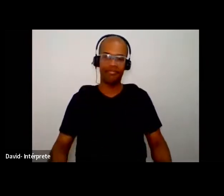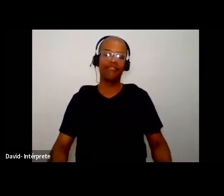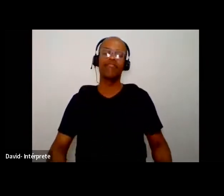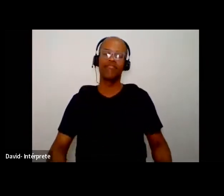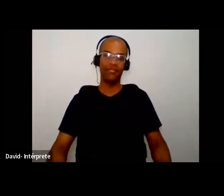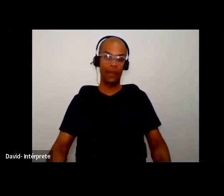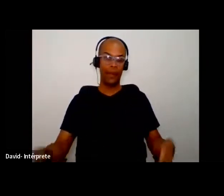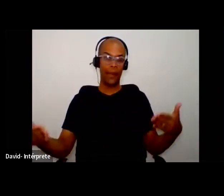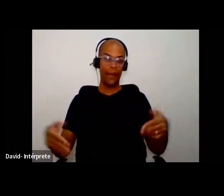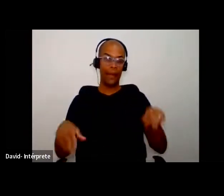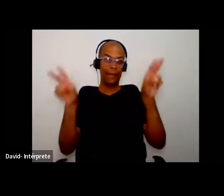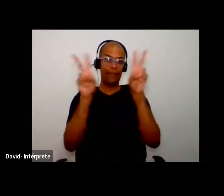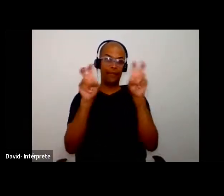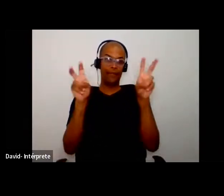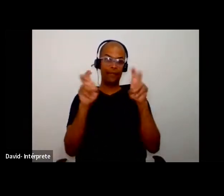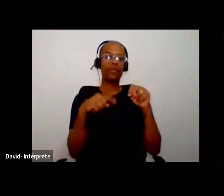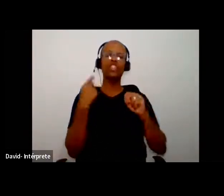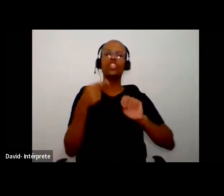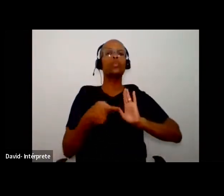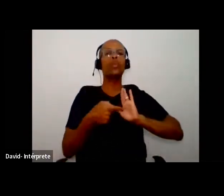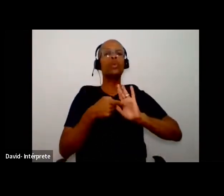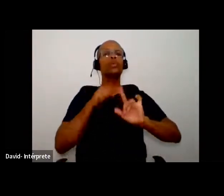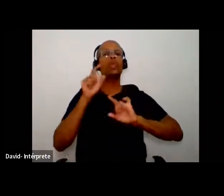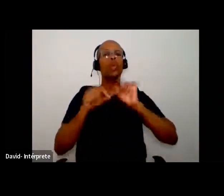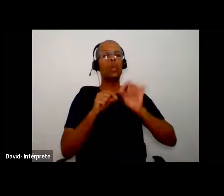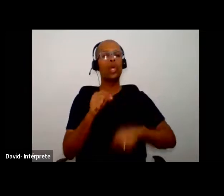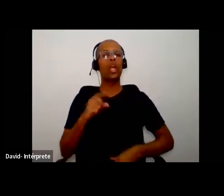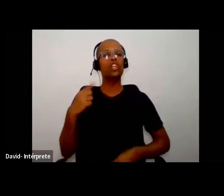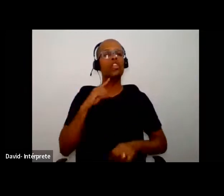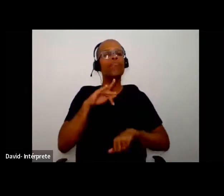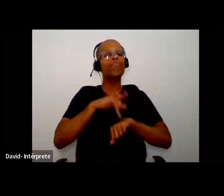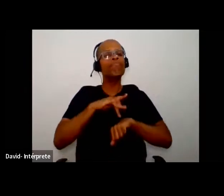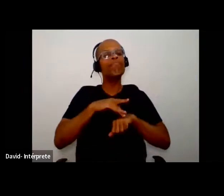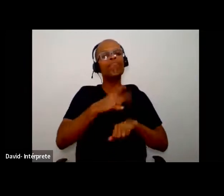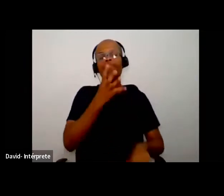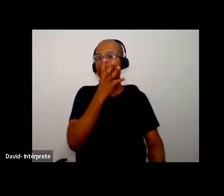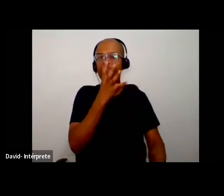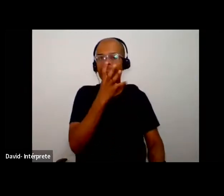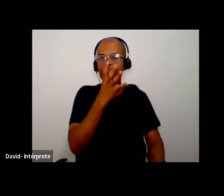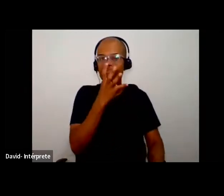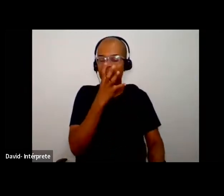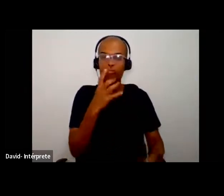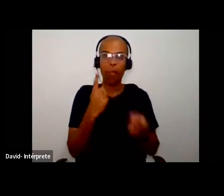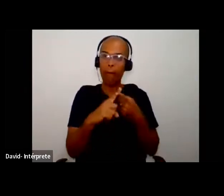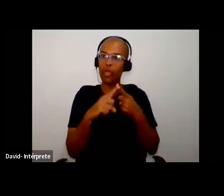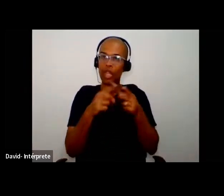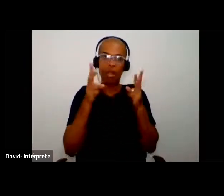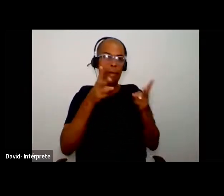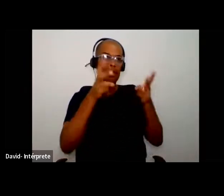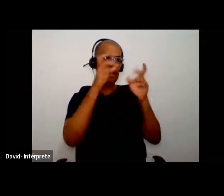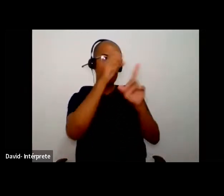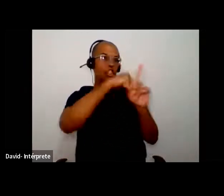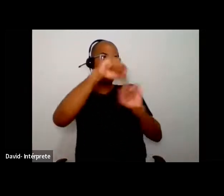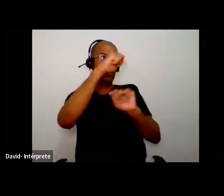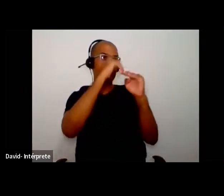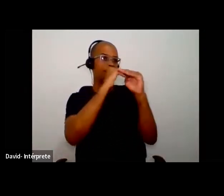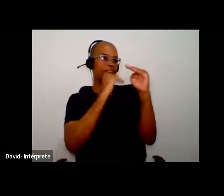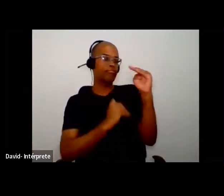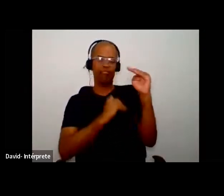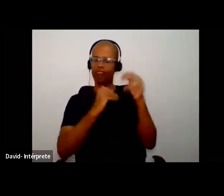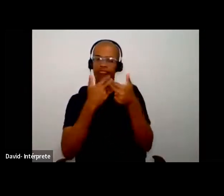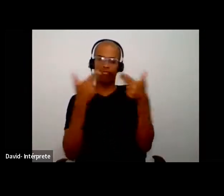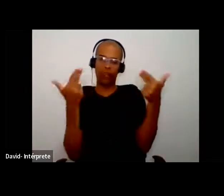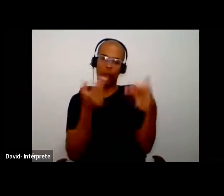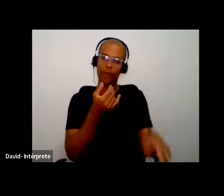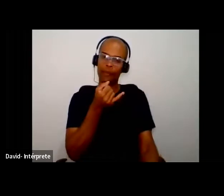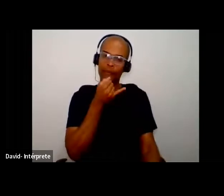nós demonstramos nossa indignação diante de tantas desigualdades sociais, quanto a, por